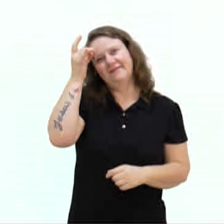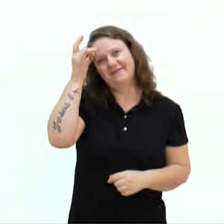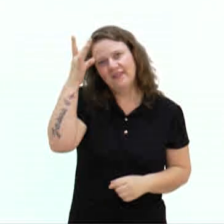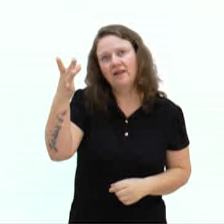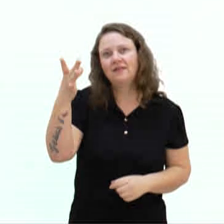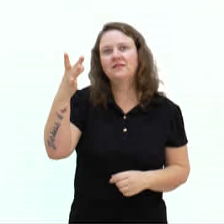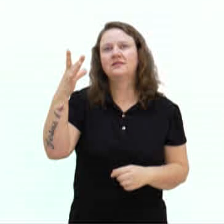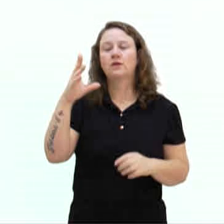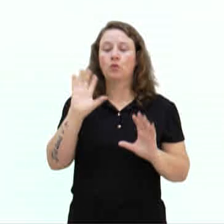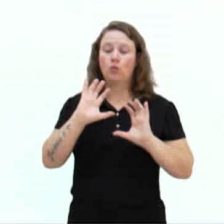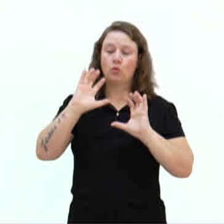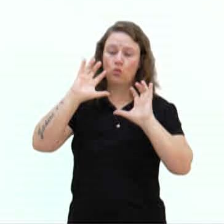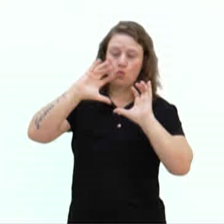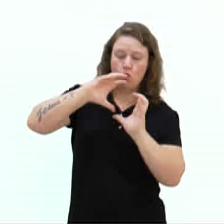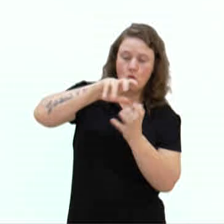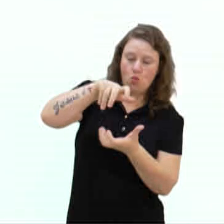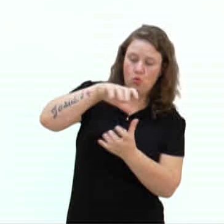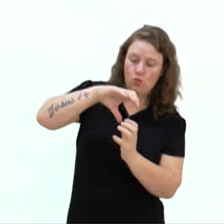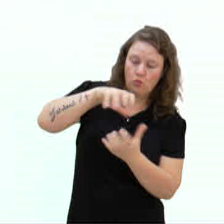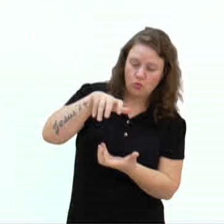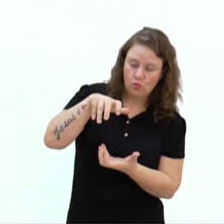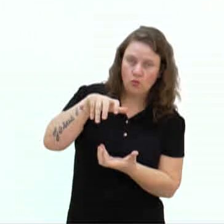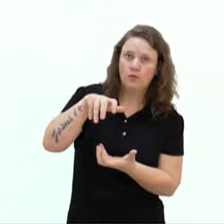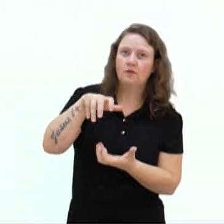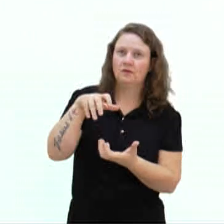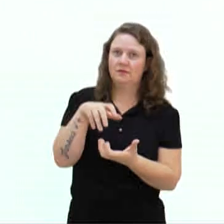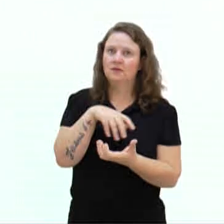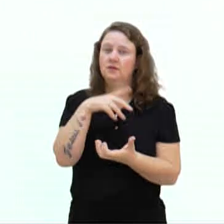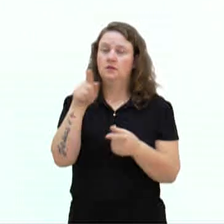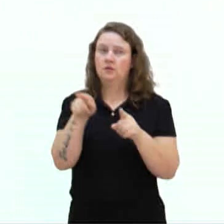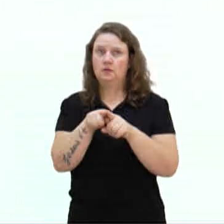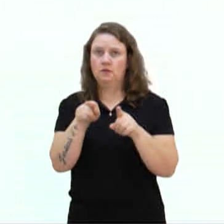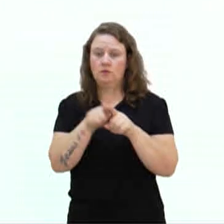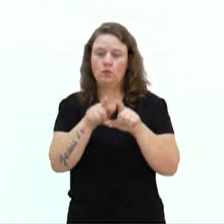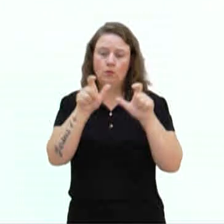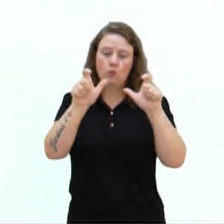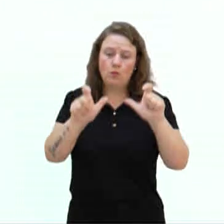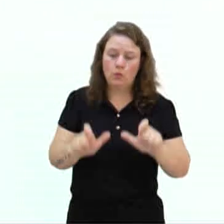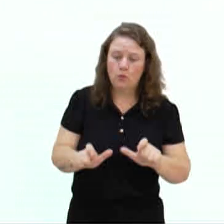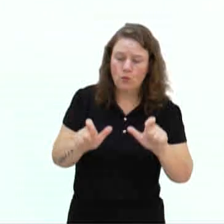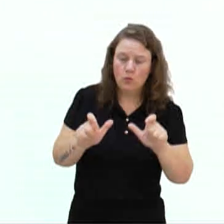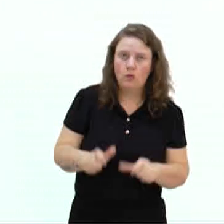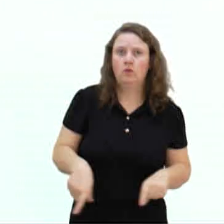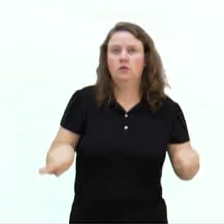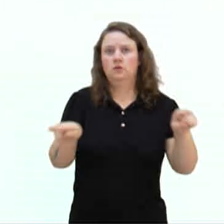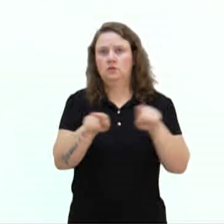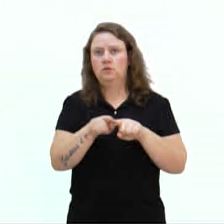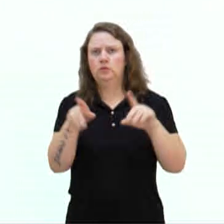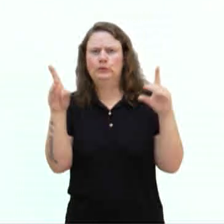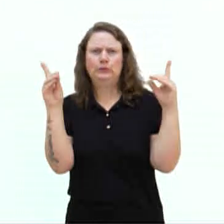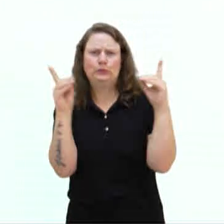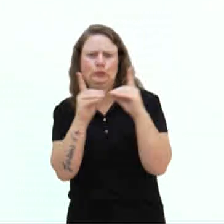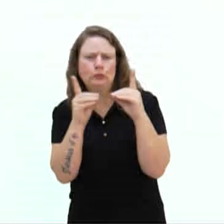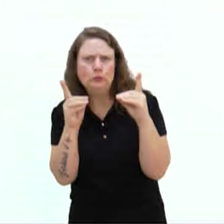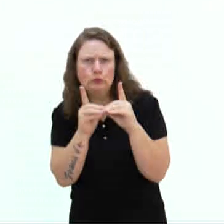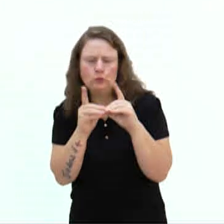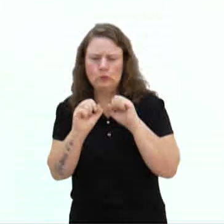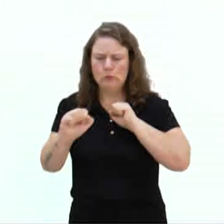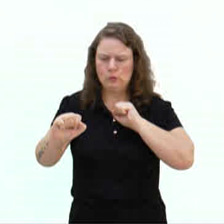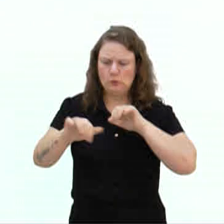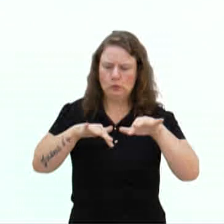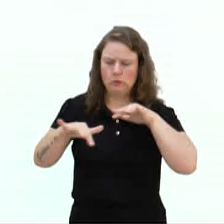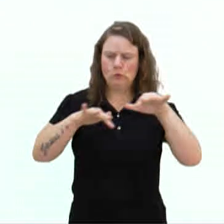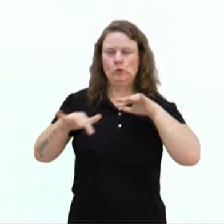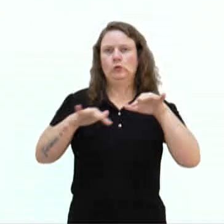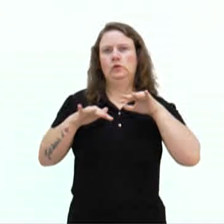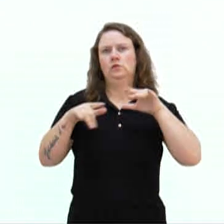Vai falar sobre o planeta Terra, a sua localização, a sua dinâmica, né? Os